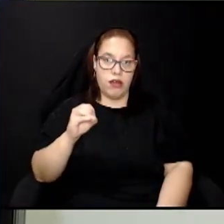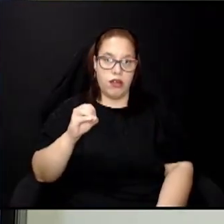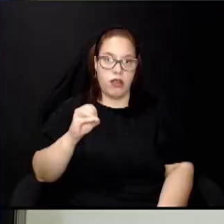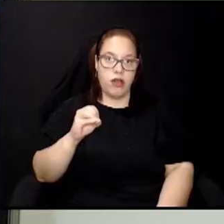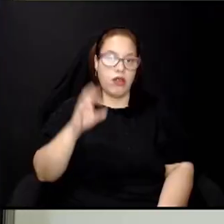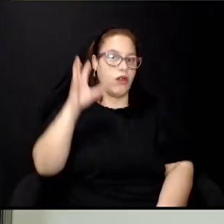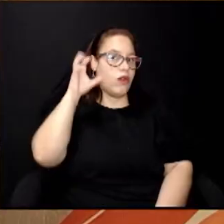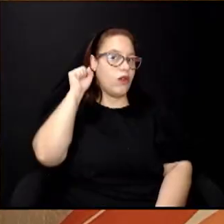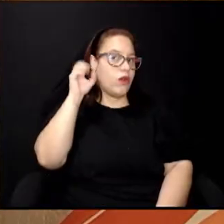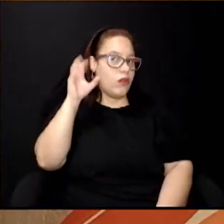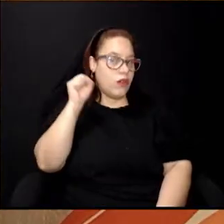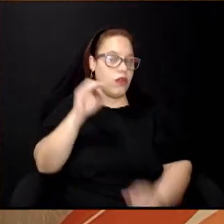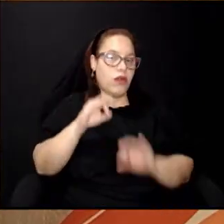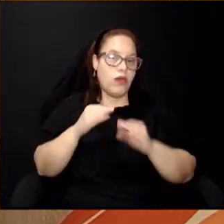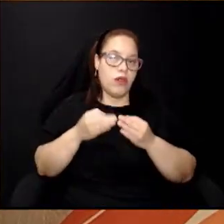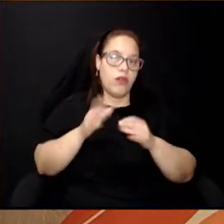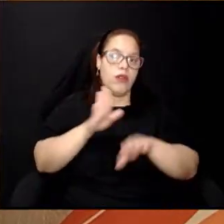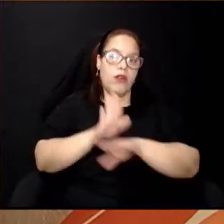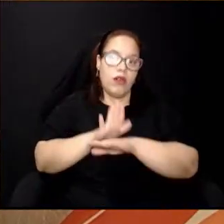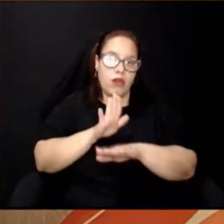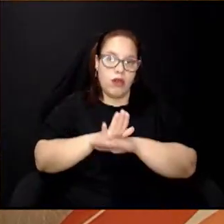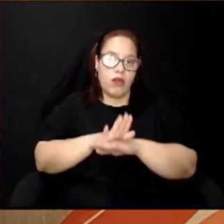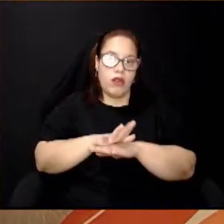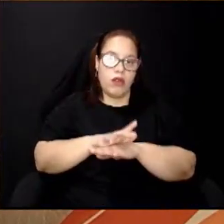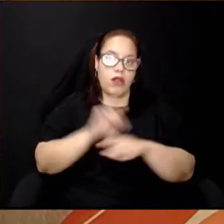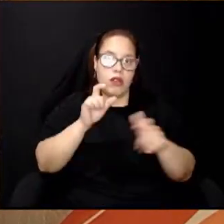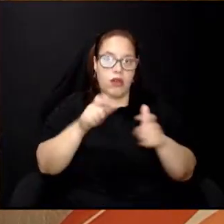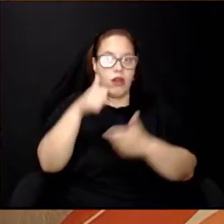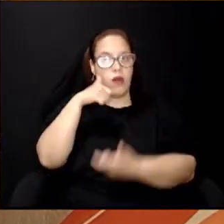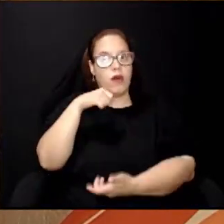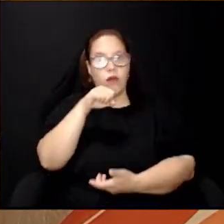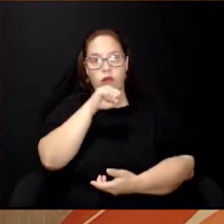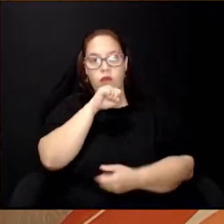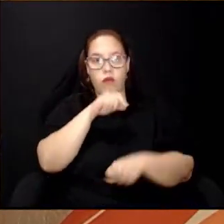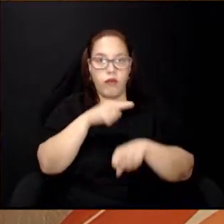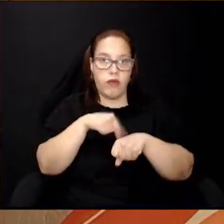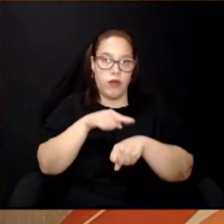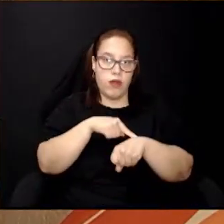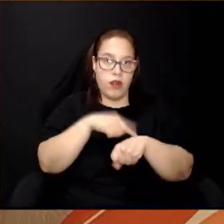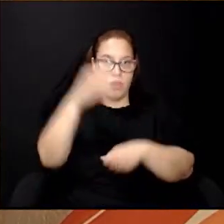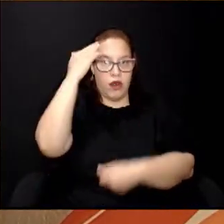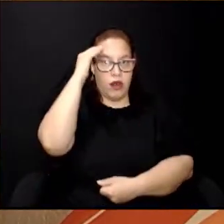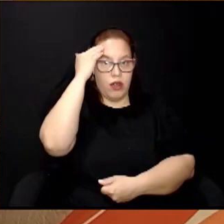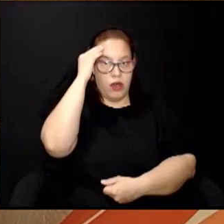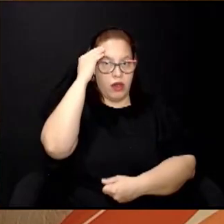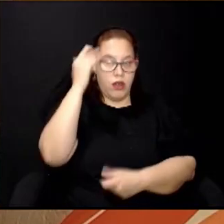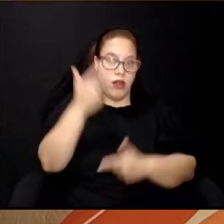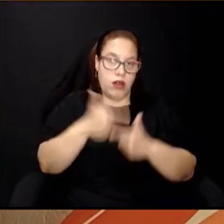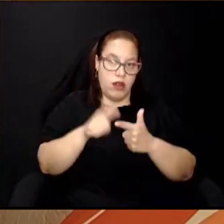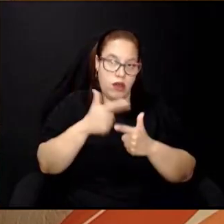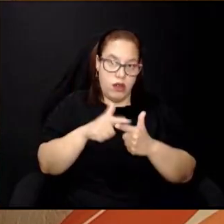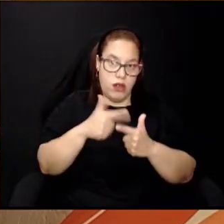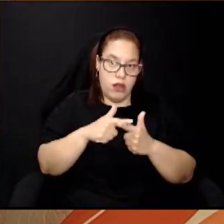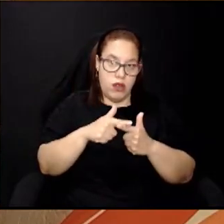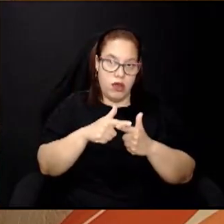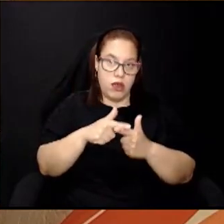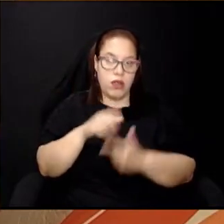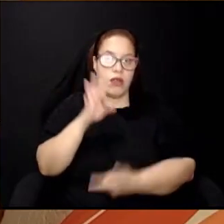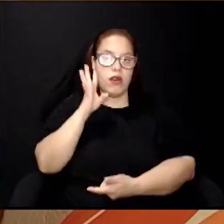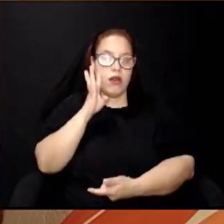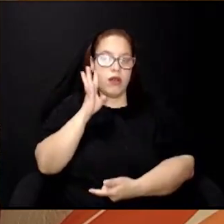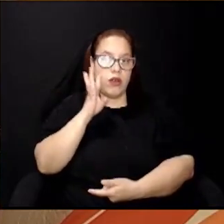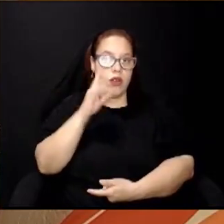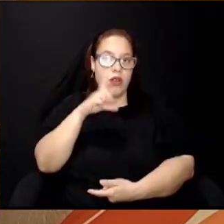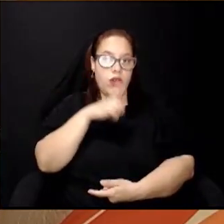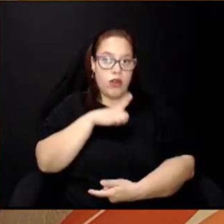ouvir, né, de ajudar a cada mãe no seu tempo entender as suas questões. E uma coisa bem bacana que a gente tem lá é que